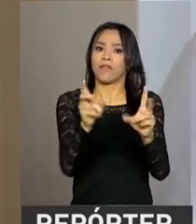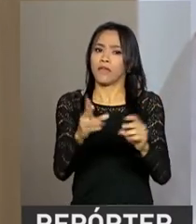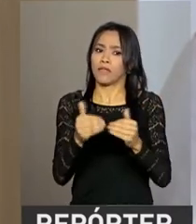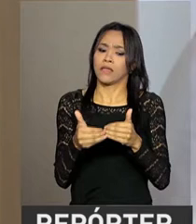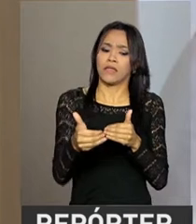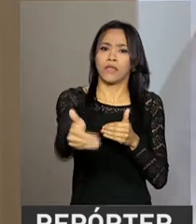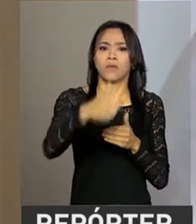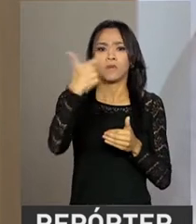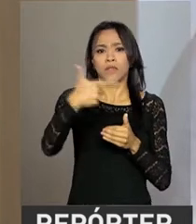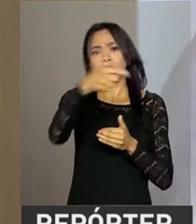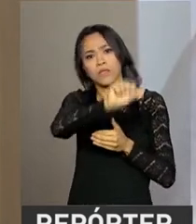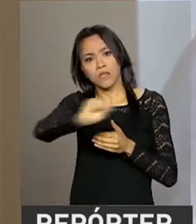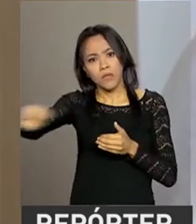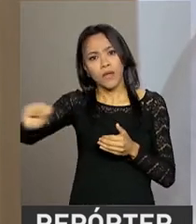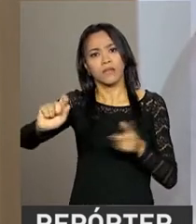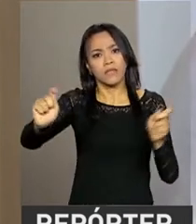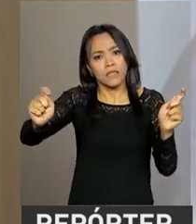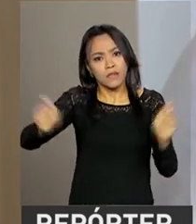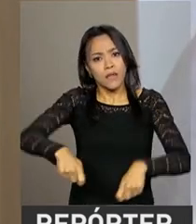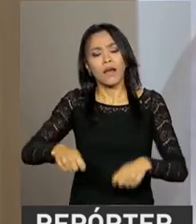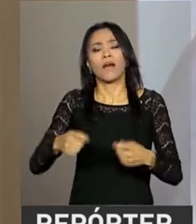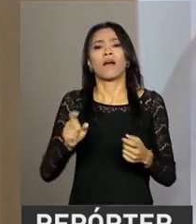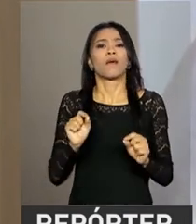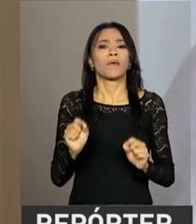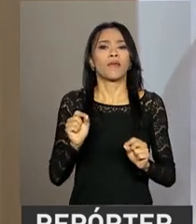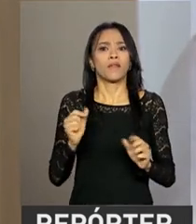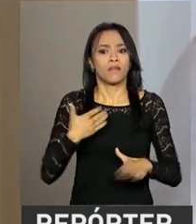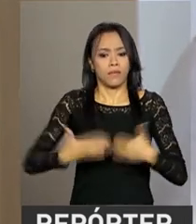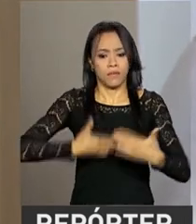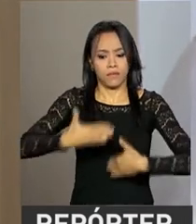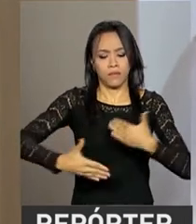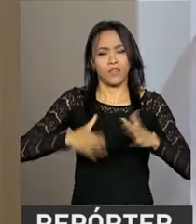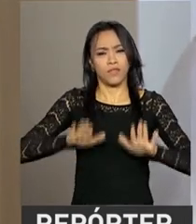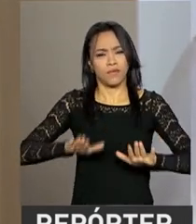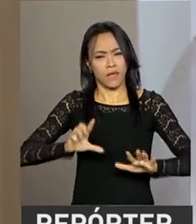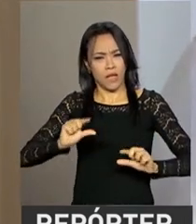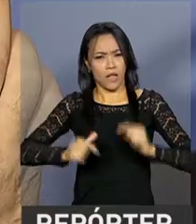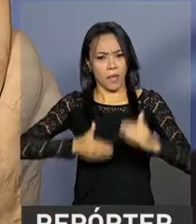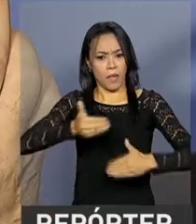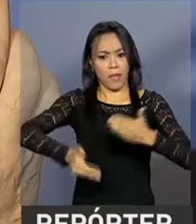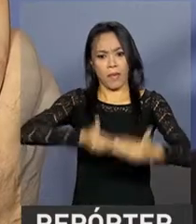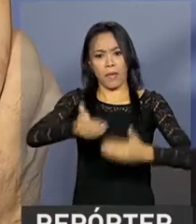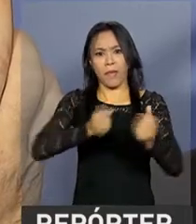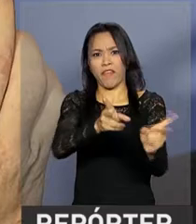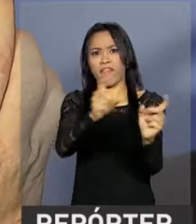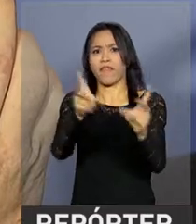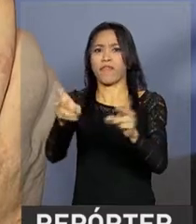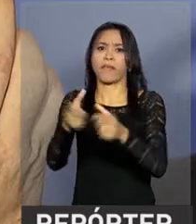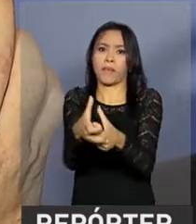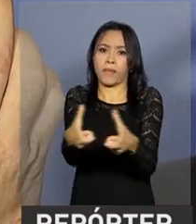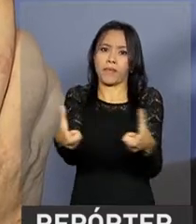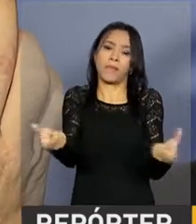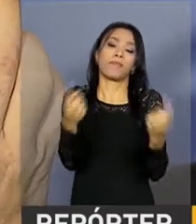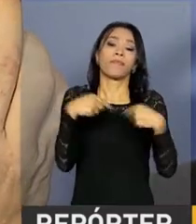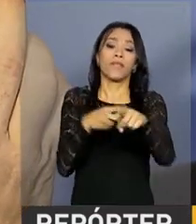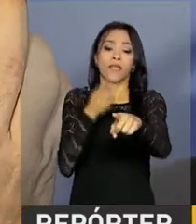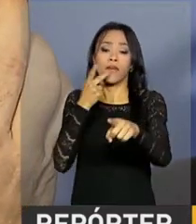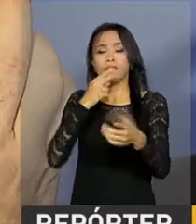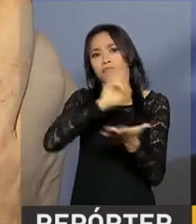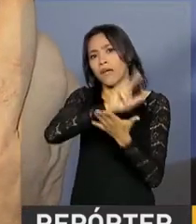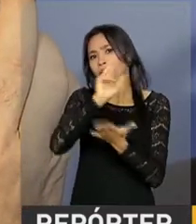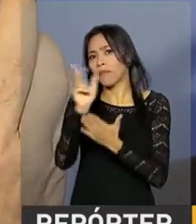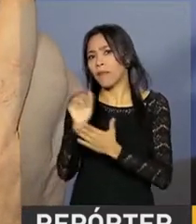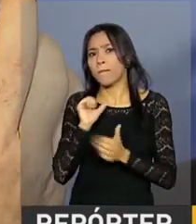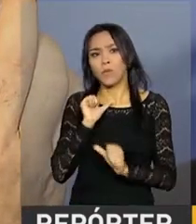segundo semestre, já se possa começar a crescer muito lentamente as vendas. Está havendo uma série de mudanças importantes,